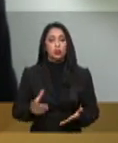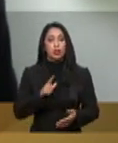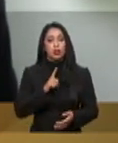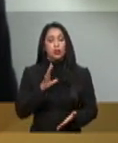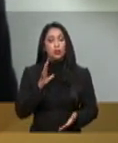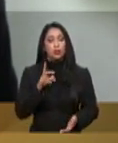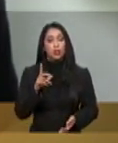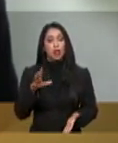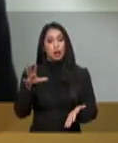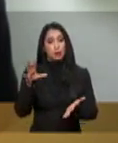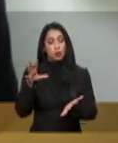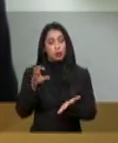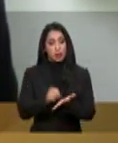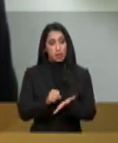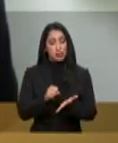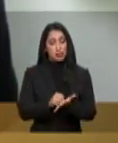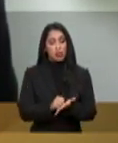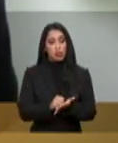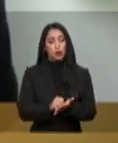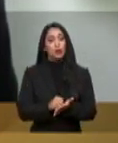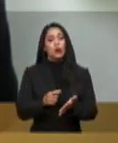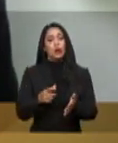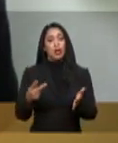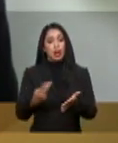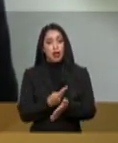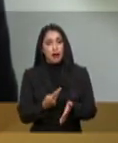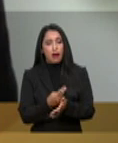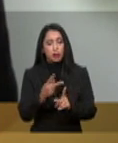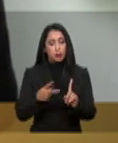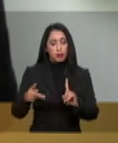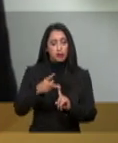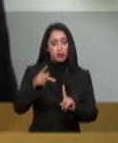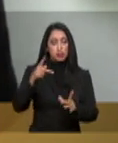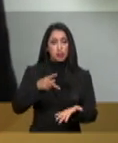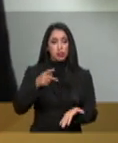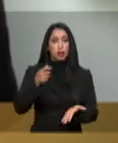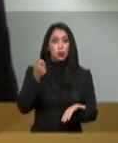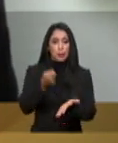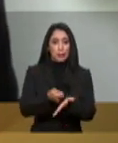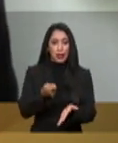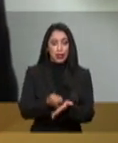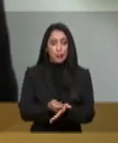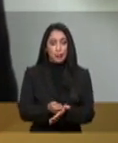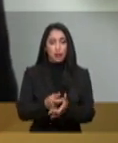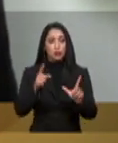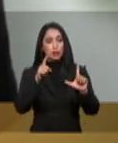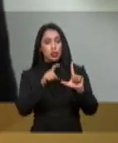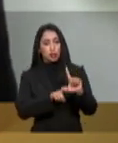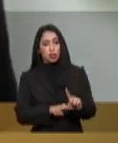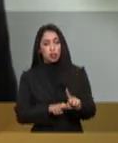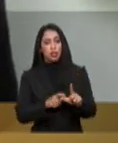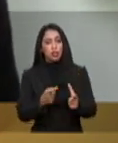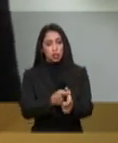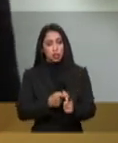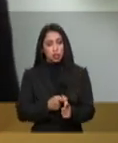indébita previdenciária, nas hipóteses de parcelamento ou pagamento do débito apurado pela instância